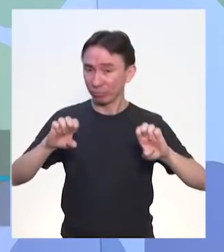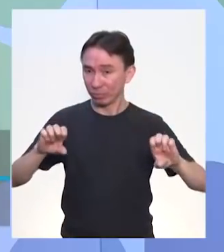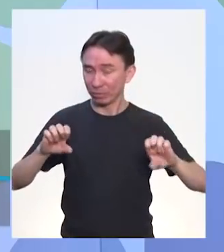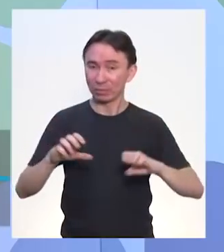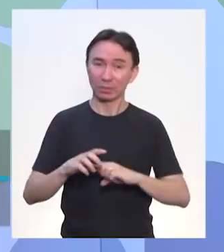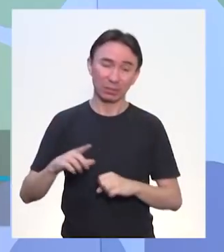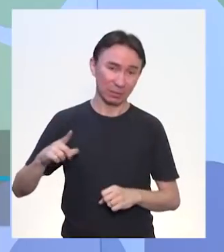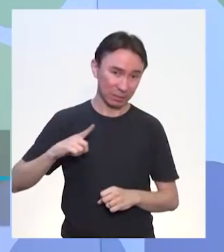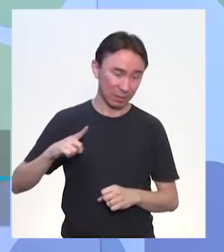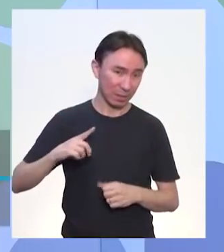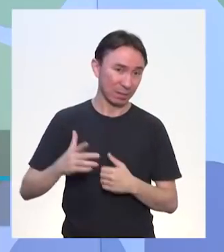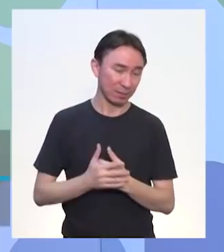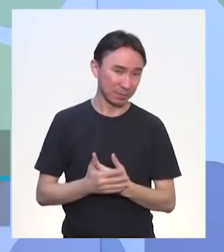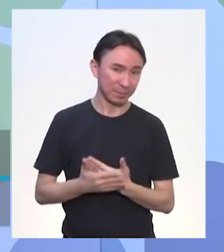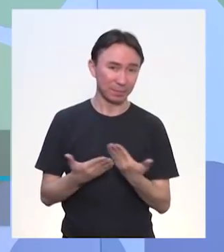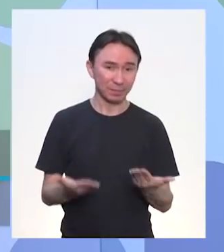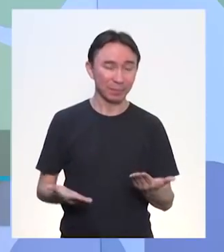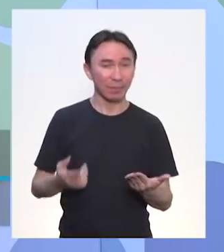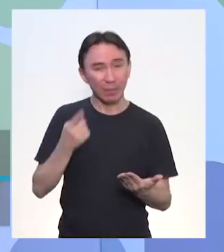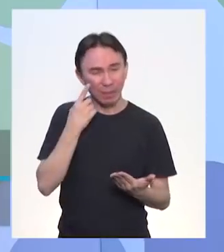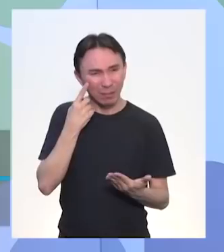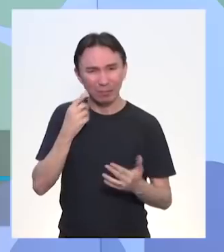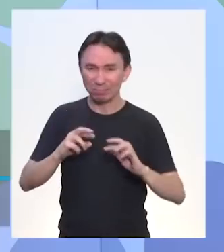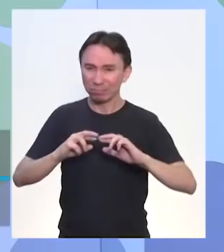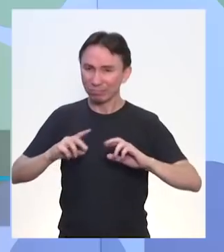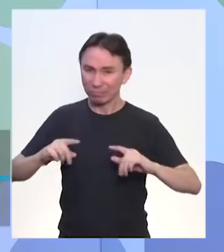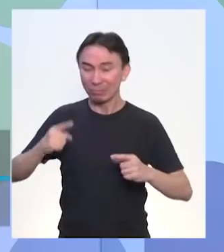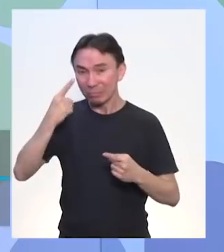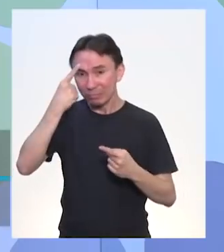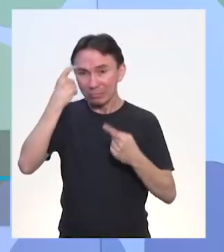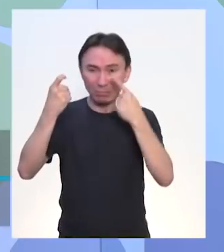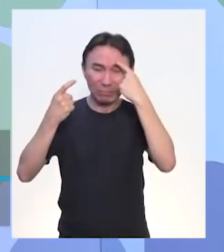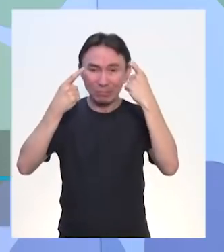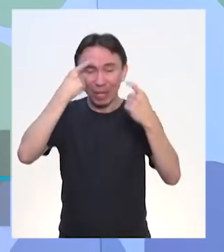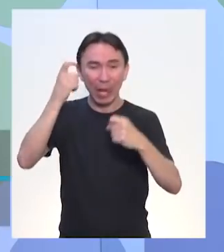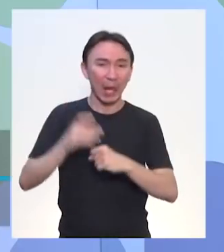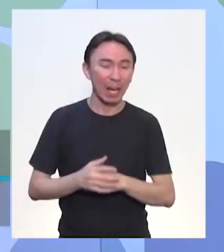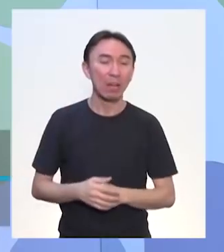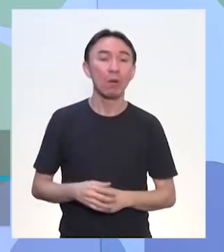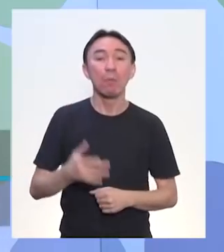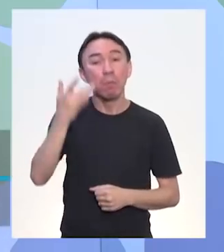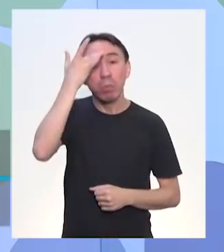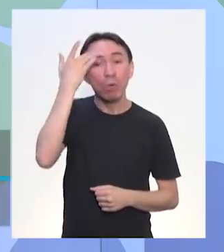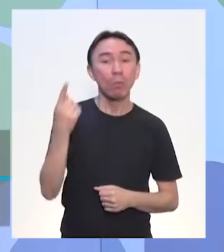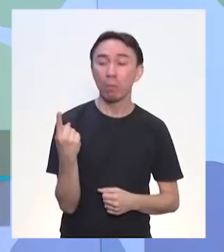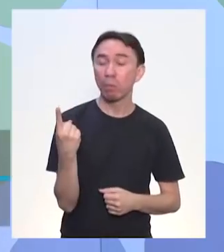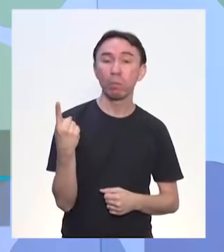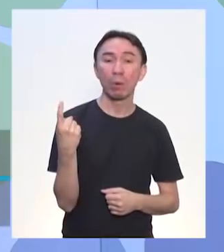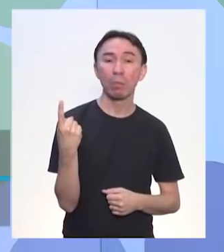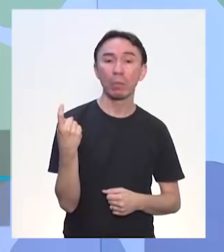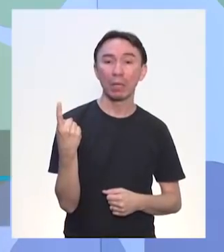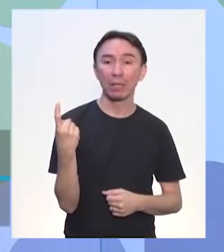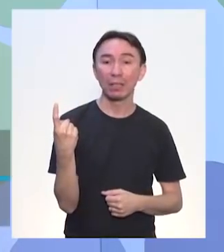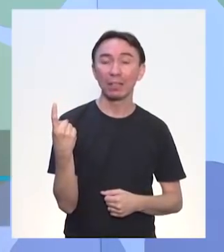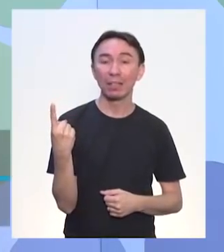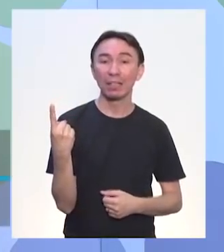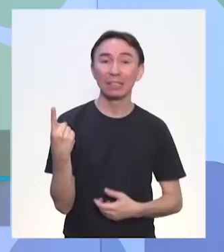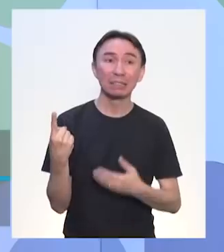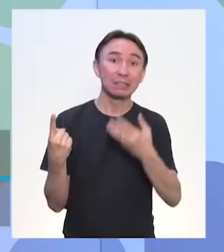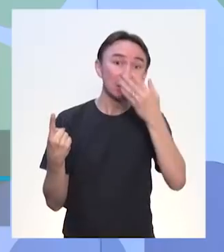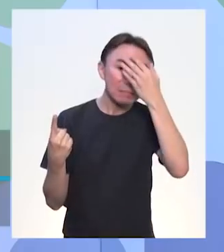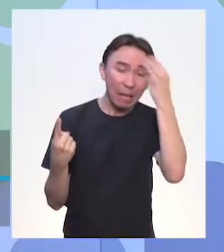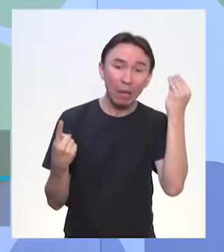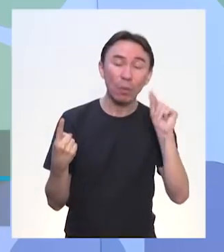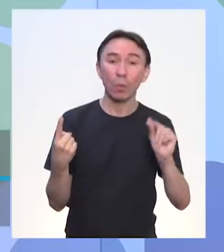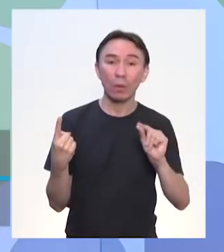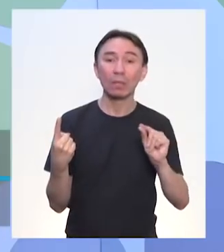na verdade, na difusão dessas ideias. Então, a gente acaba demonizando uma pessoa só e a gente esquece que existe, vamos dizer assim, ele estava na frente,